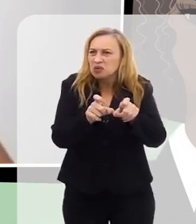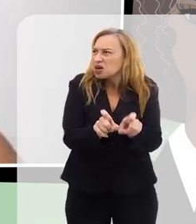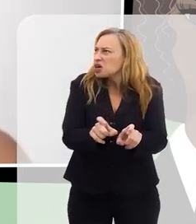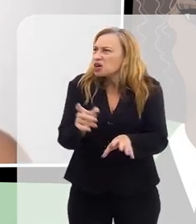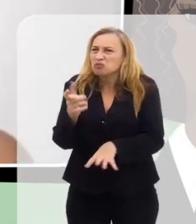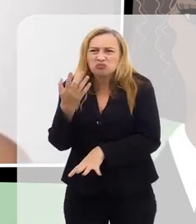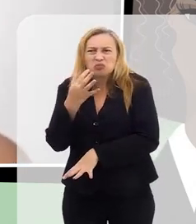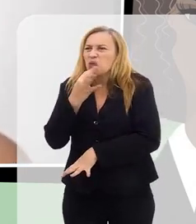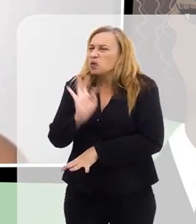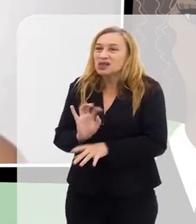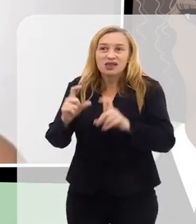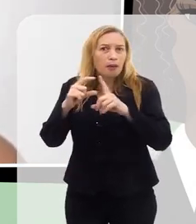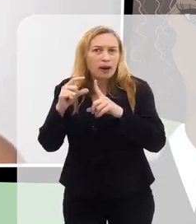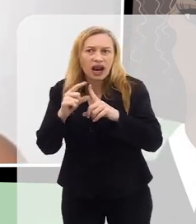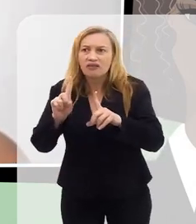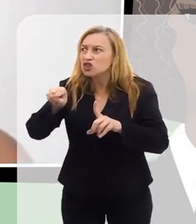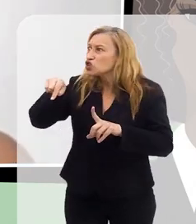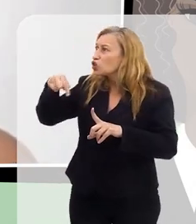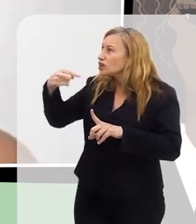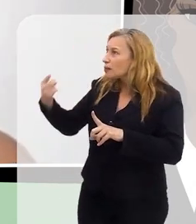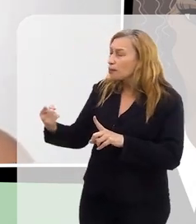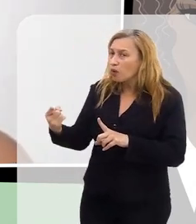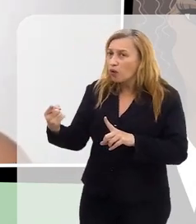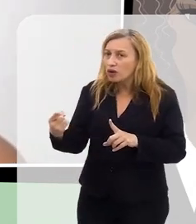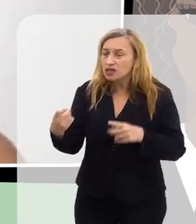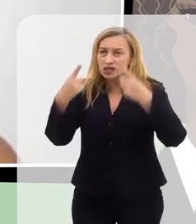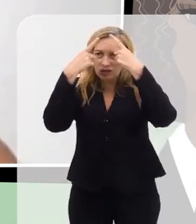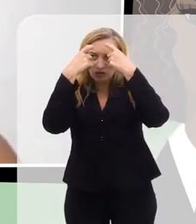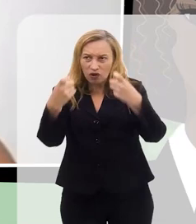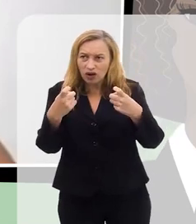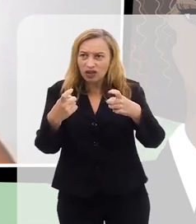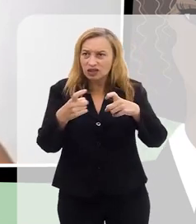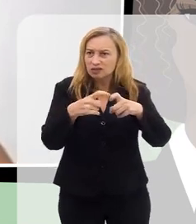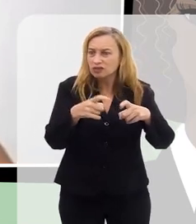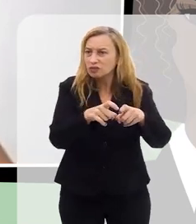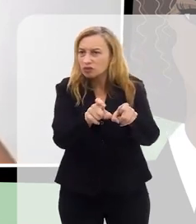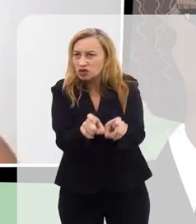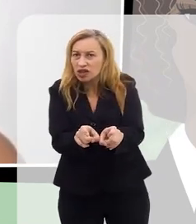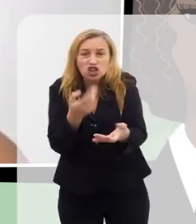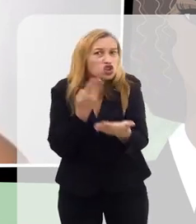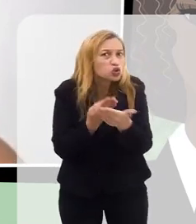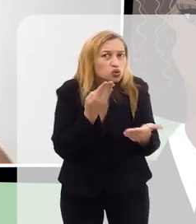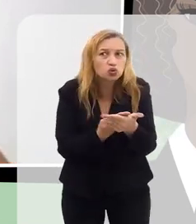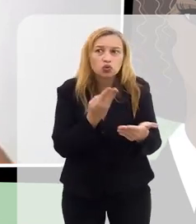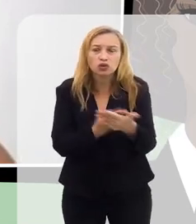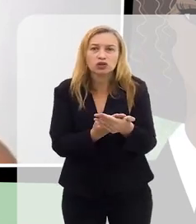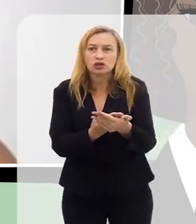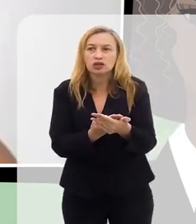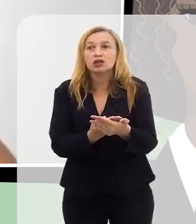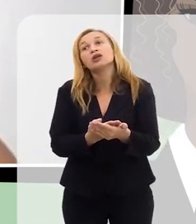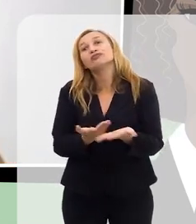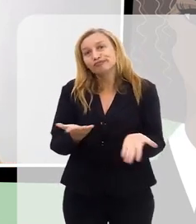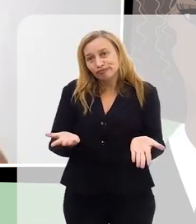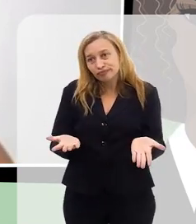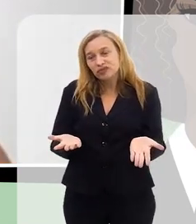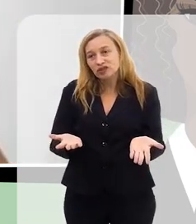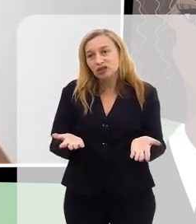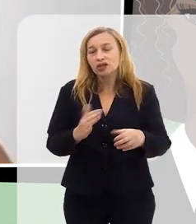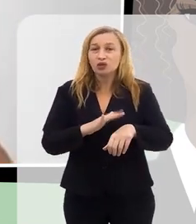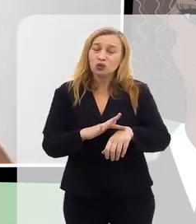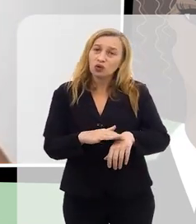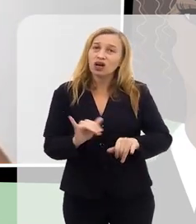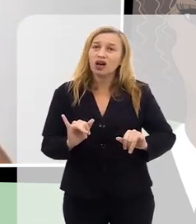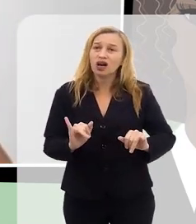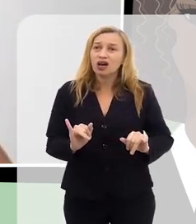mãe desconhecia, eu desconhecia. Eu fui descobrir o que era violência obstétrica estudando. E foi a maneira